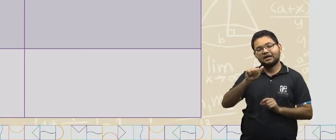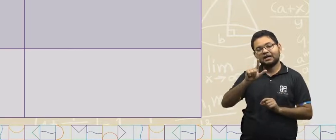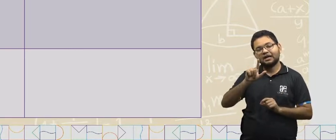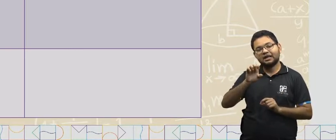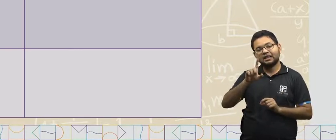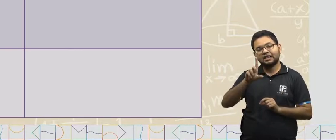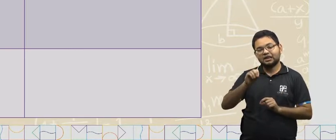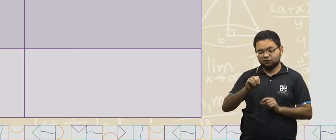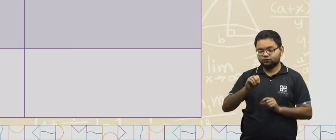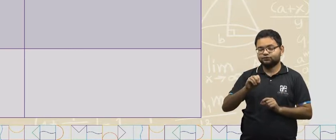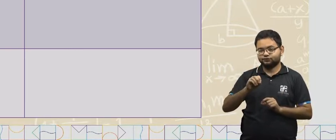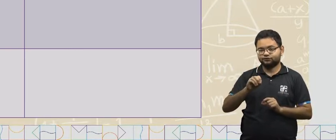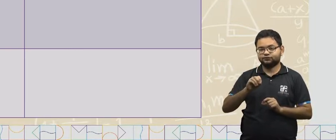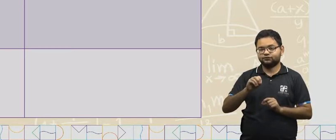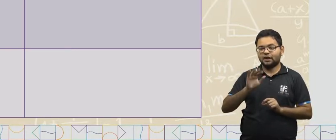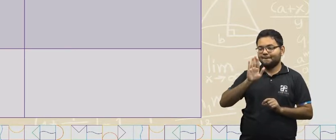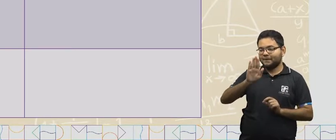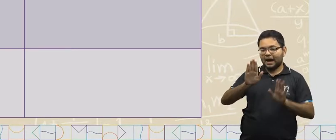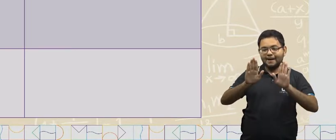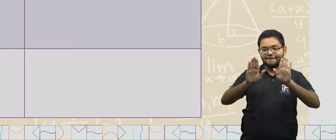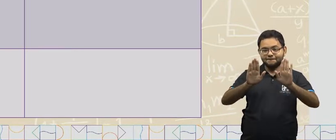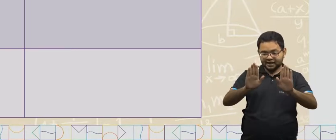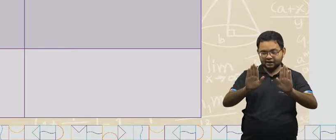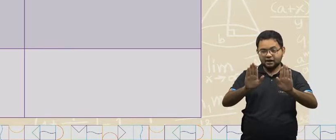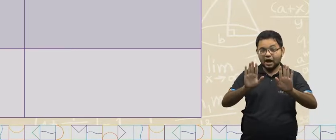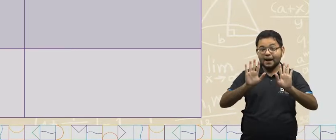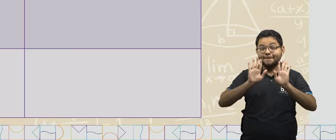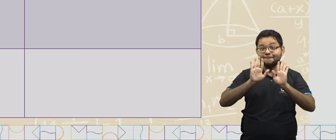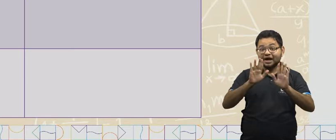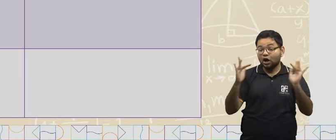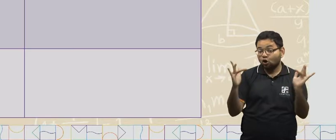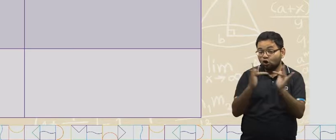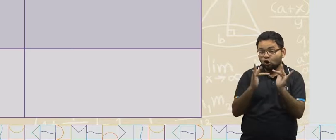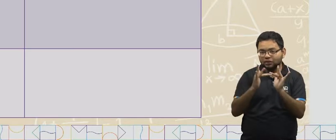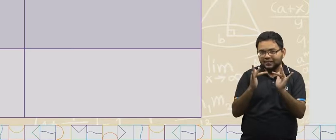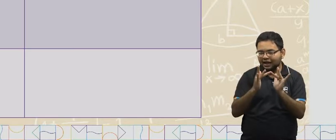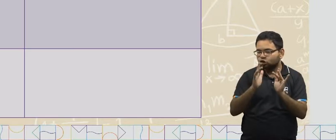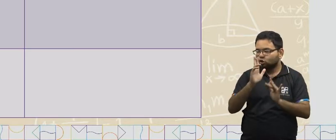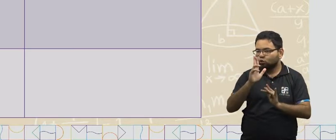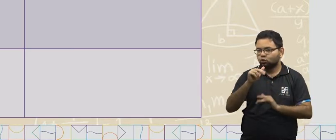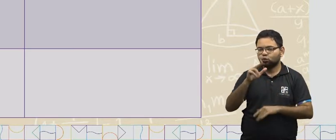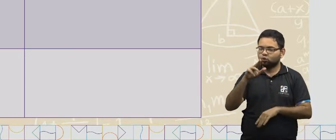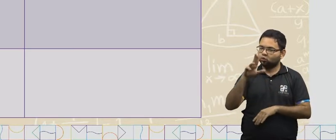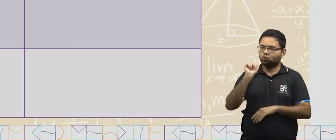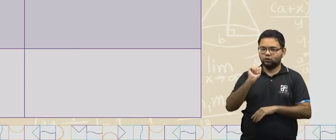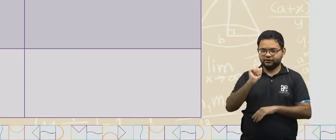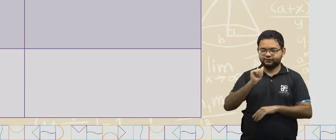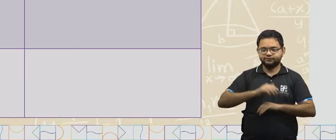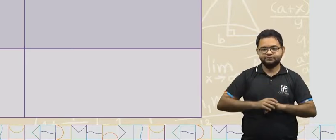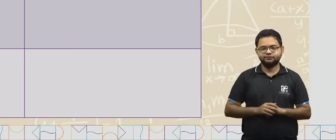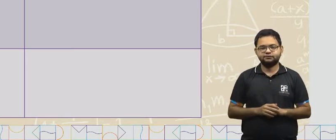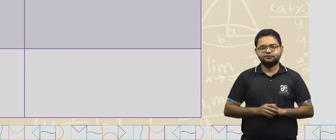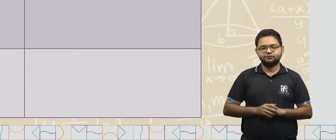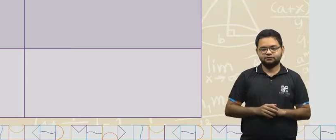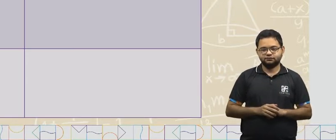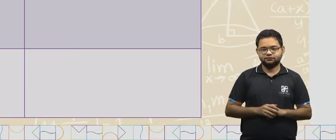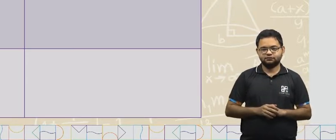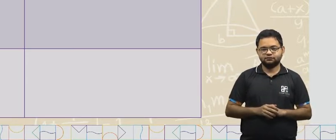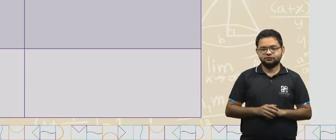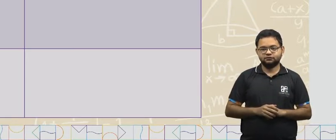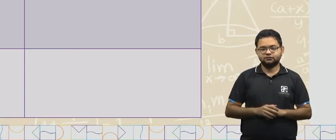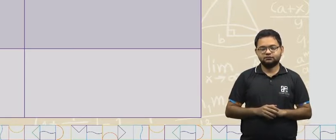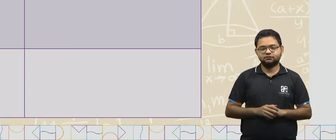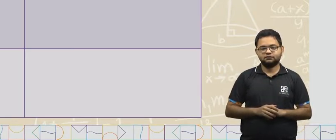paralelo. Um do lado do outro. Eles nunca se cruzam, ou seja, nunca se encontram.